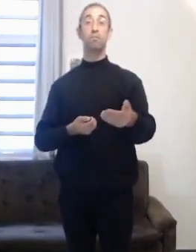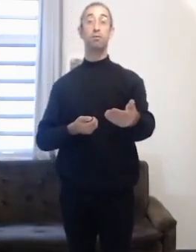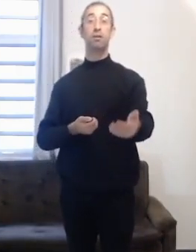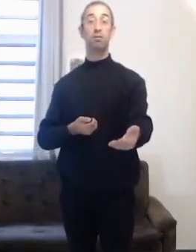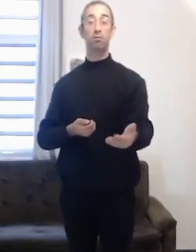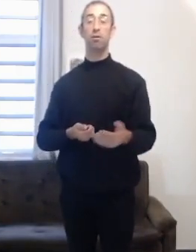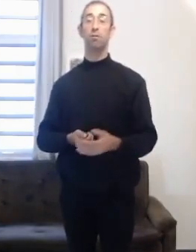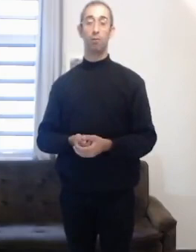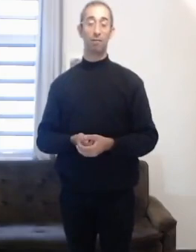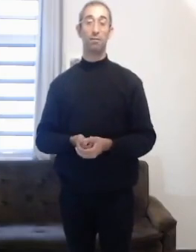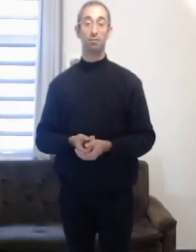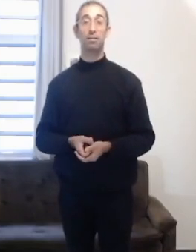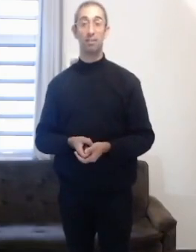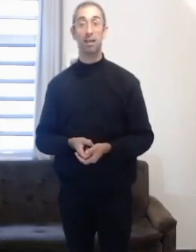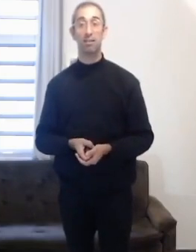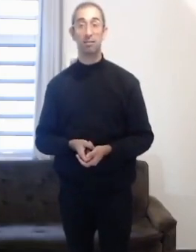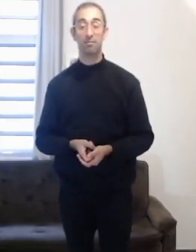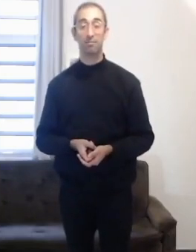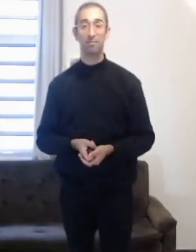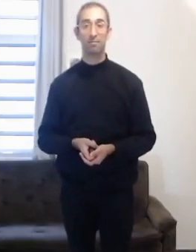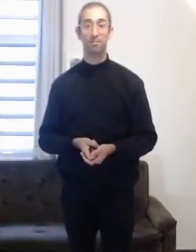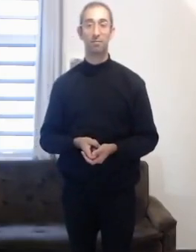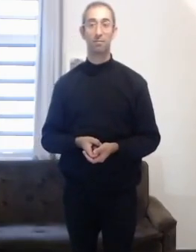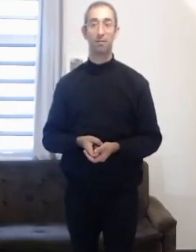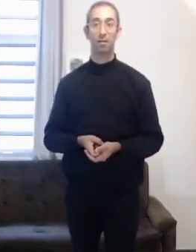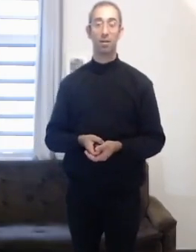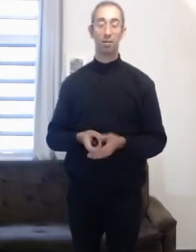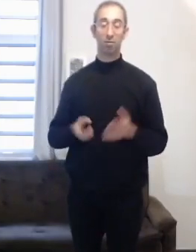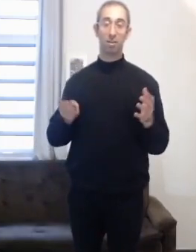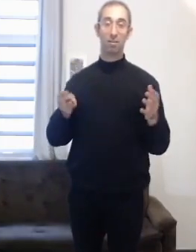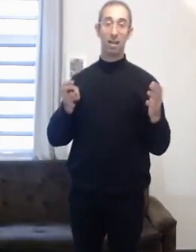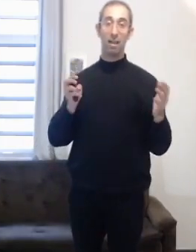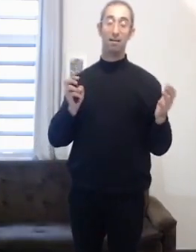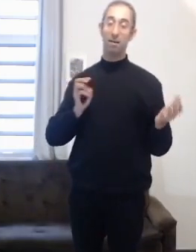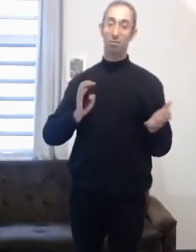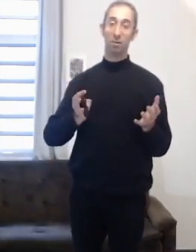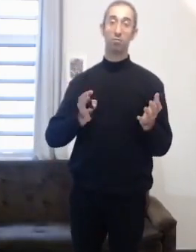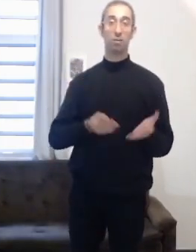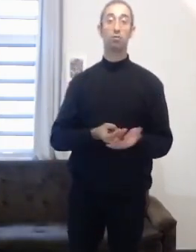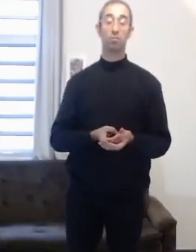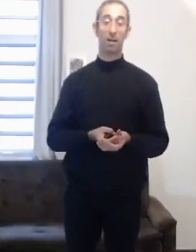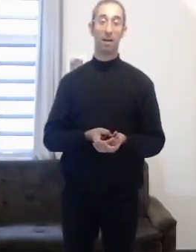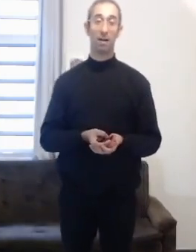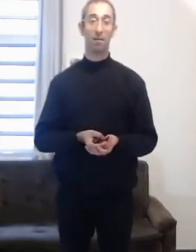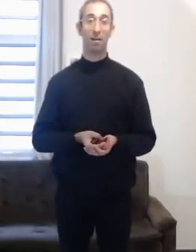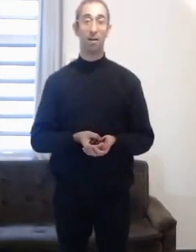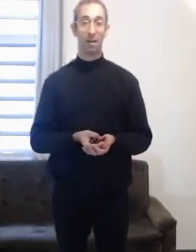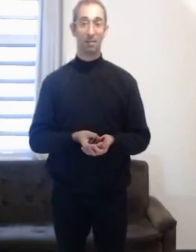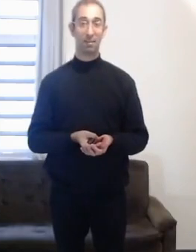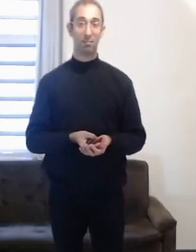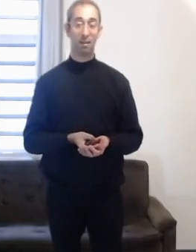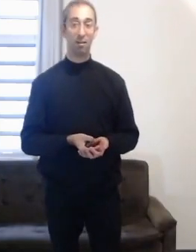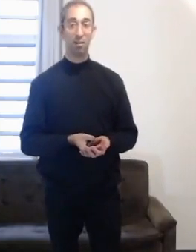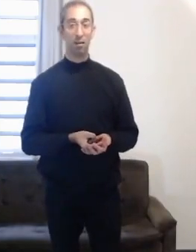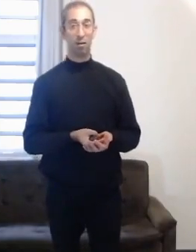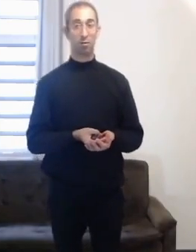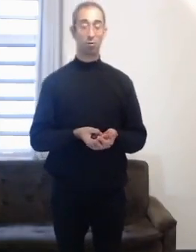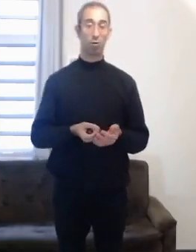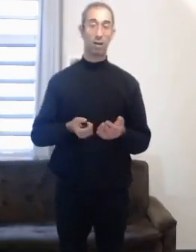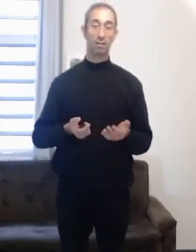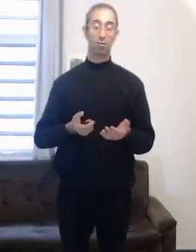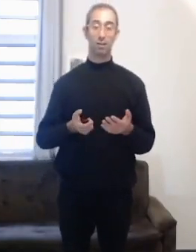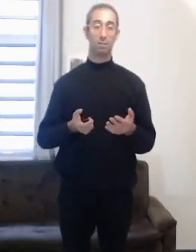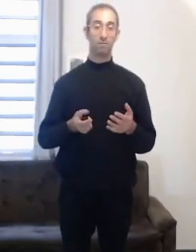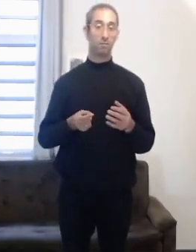está contribuindo para o avanço da ciência. Então, gente, é mais ou menos isso para essa semana.